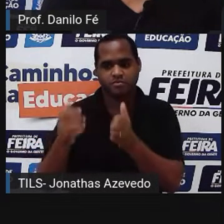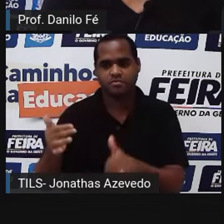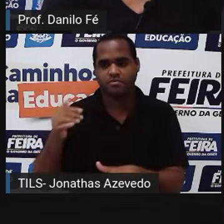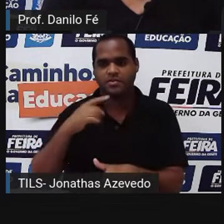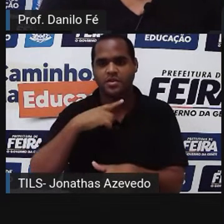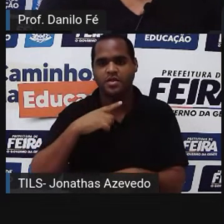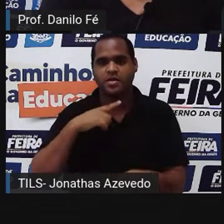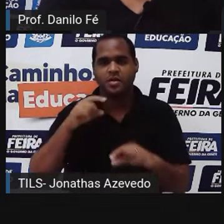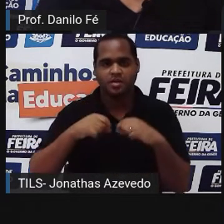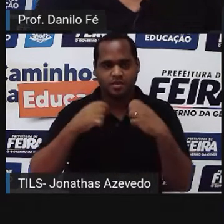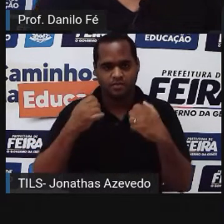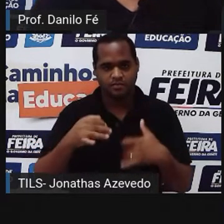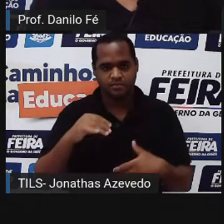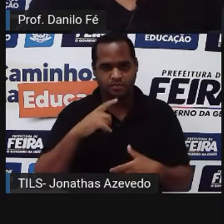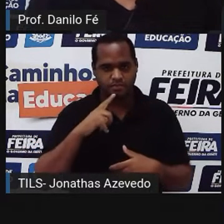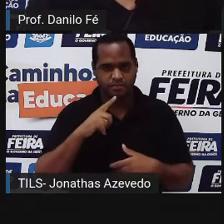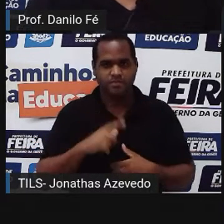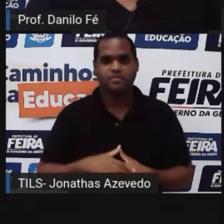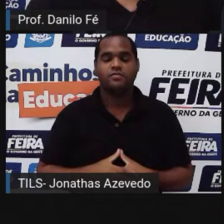E,